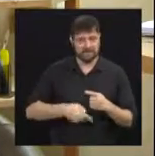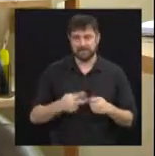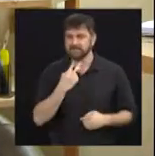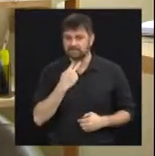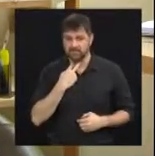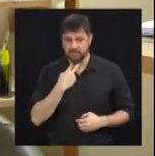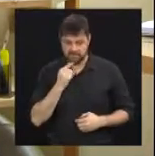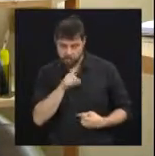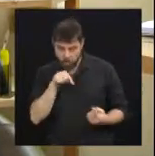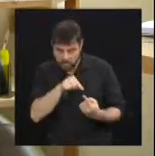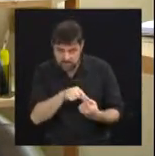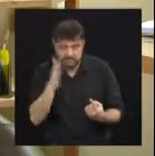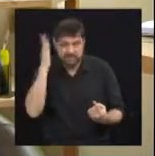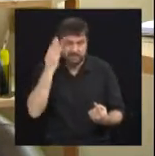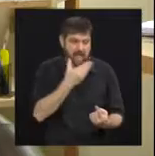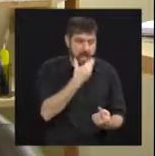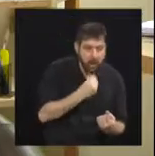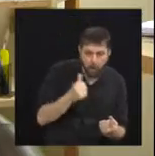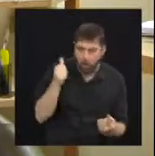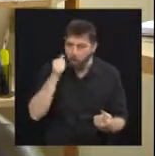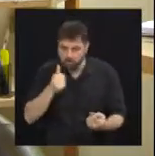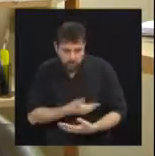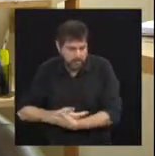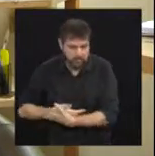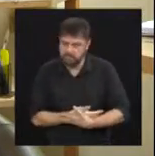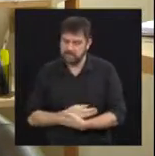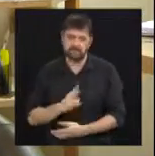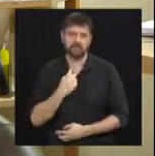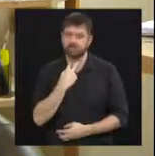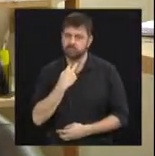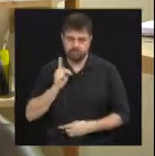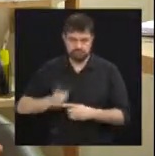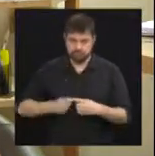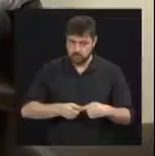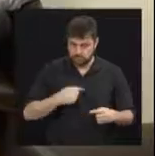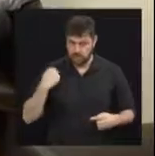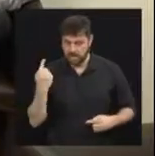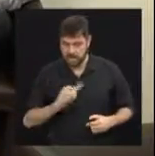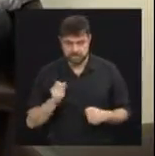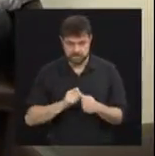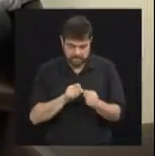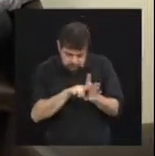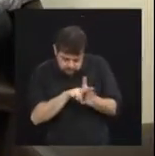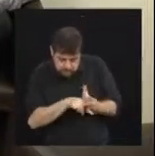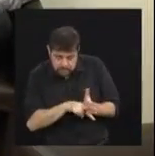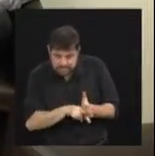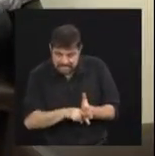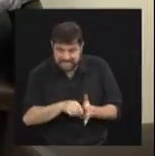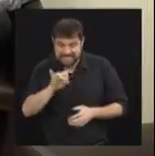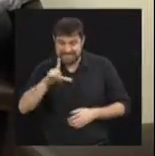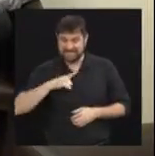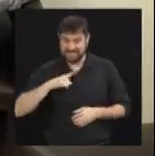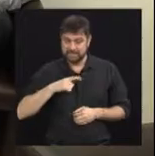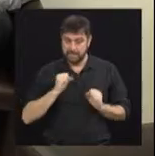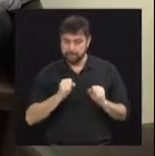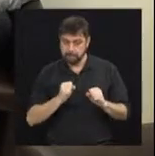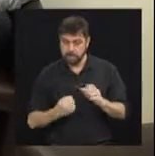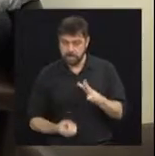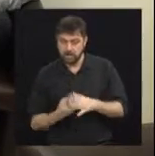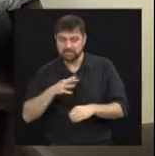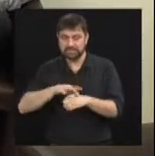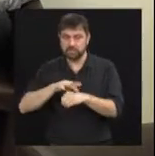apenas com a finalidade de saber, de conhecer o sexo do embrião. Nós só realizamos a biópsia quando de fato existe alguma